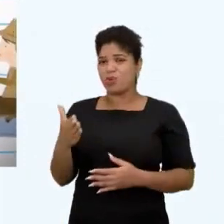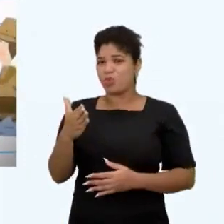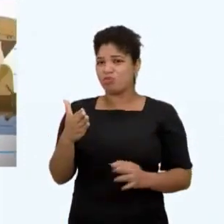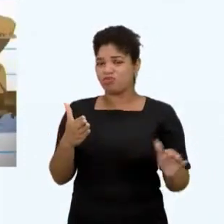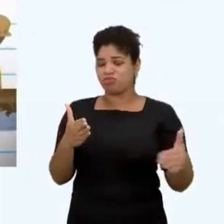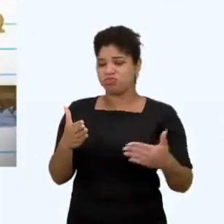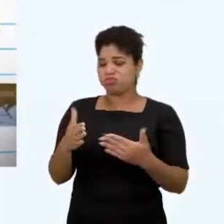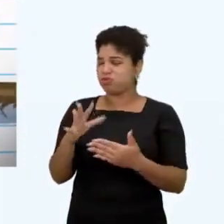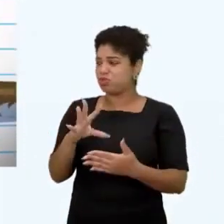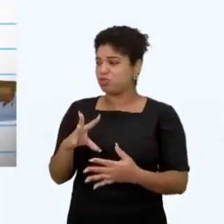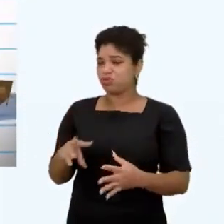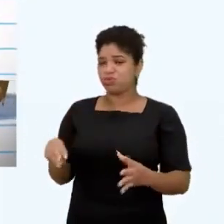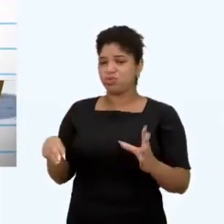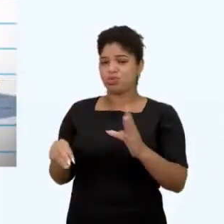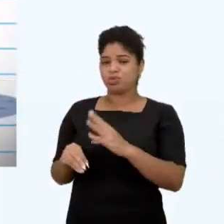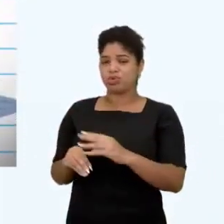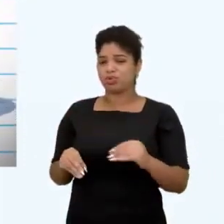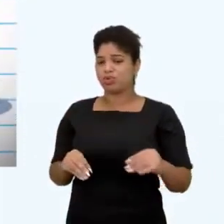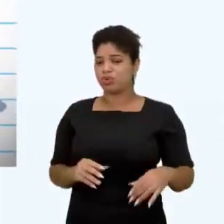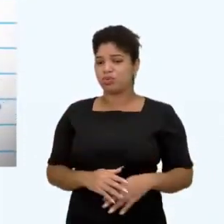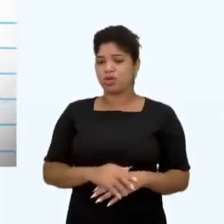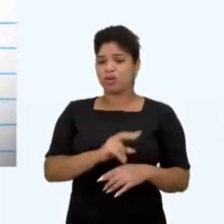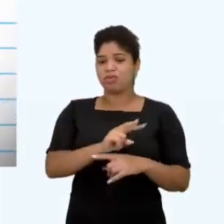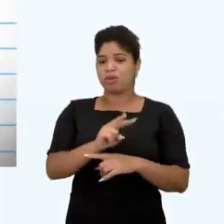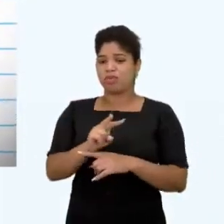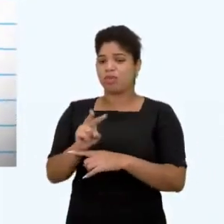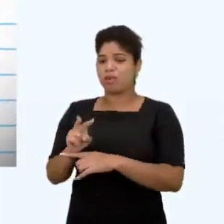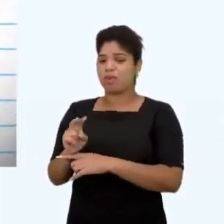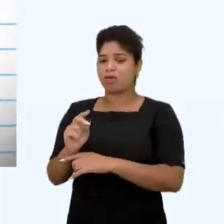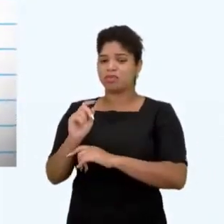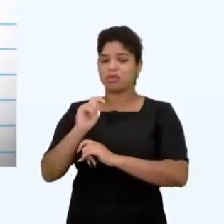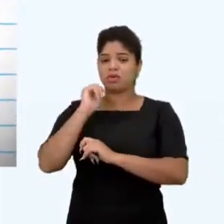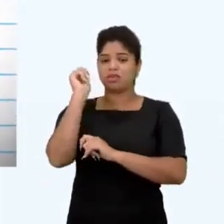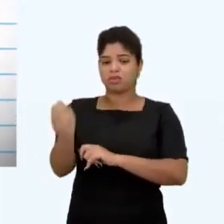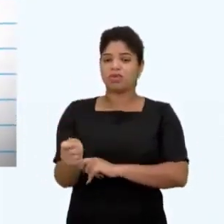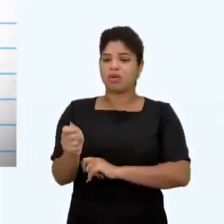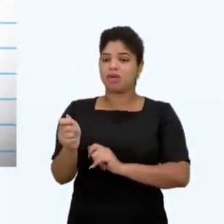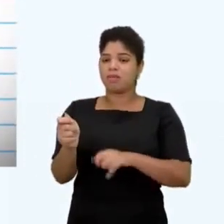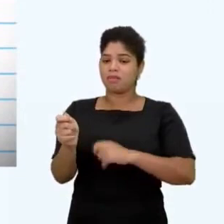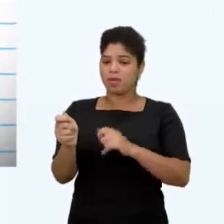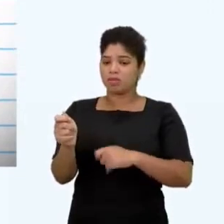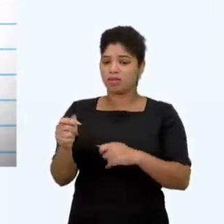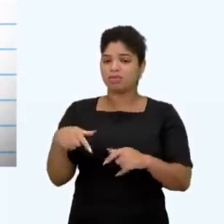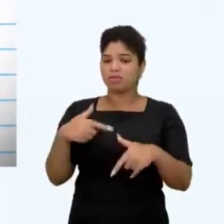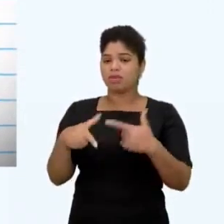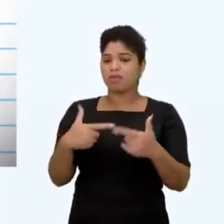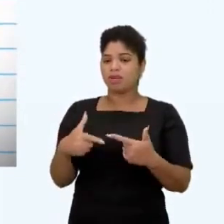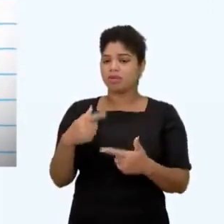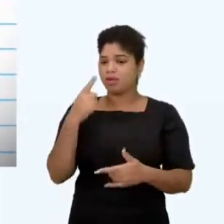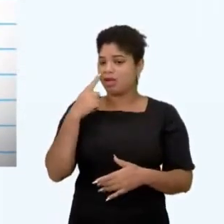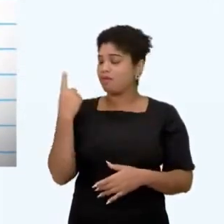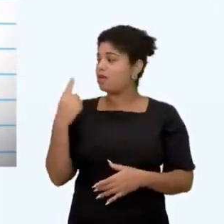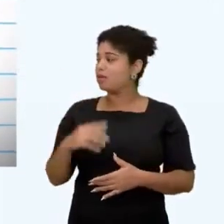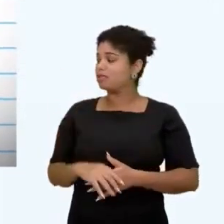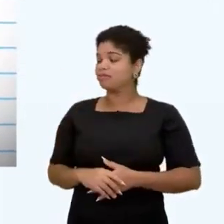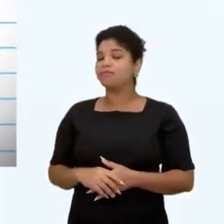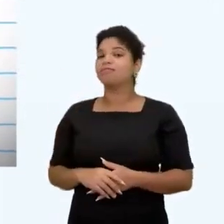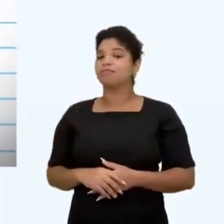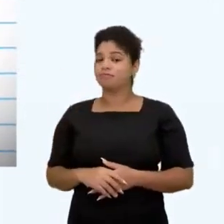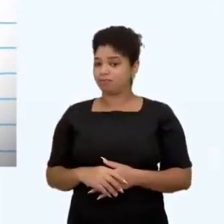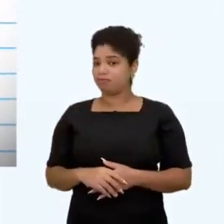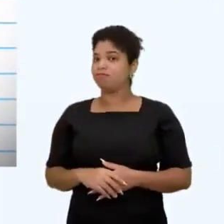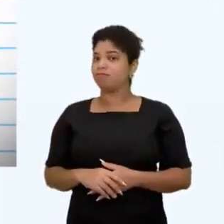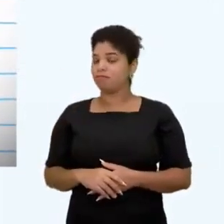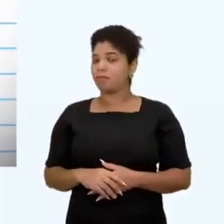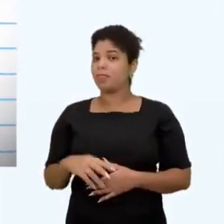estão impedindo os esforços para salvar e restaurar a pesca global e os empregos a ela relacionados, fazendo com que as pescarias oceânicas gerem por